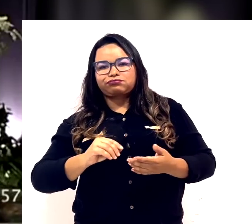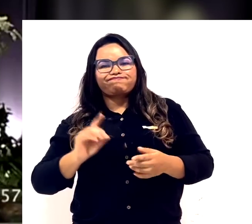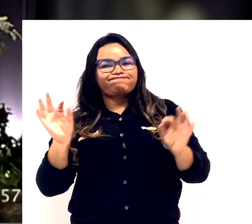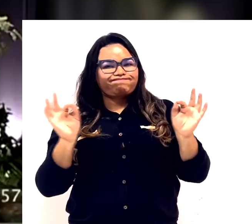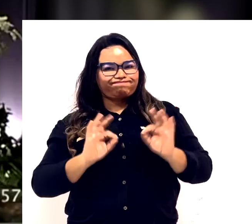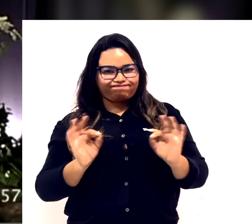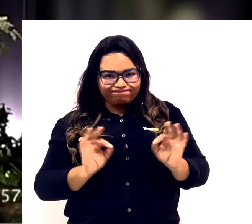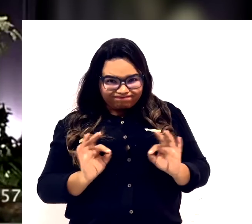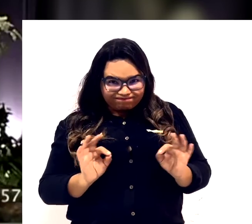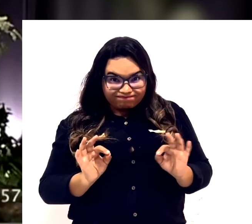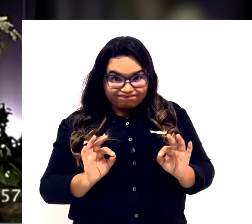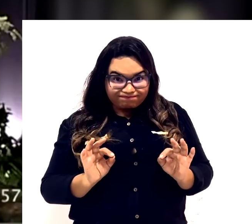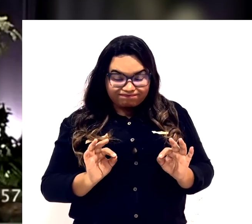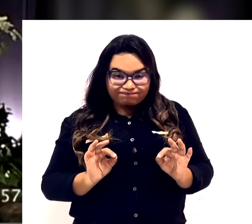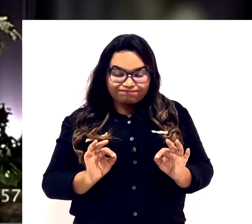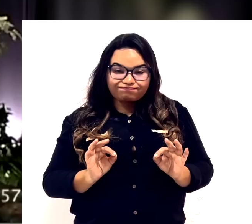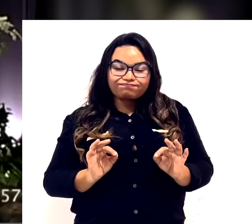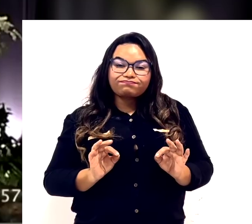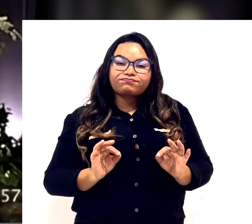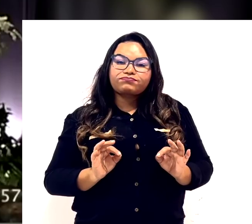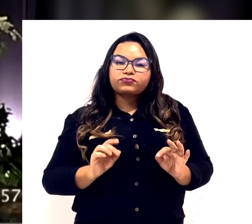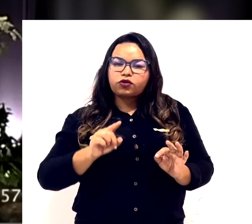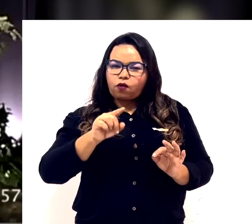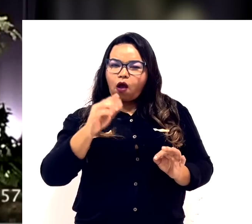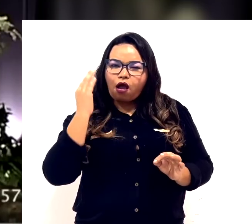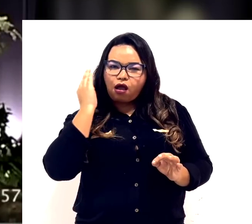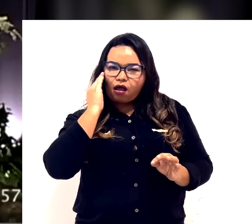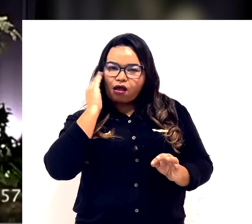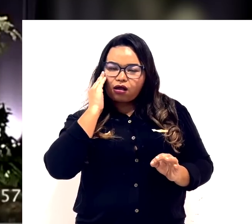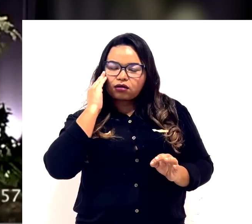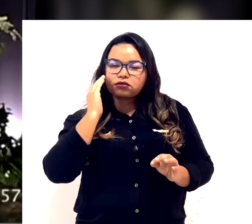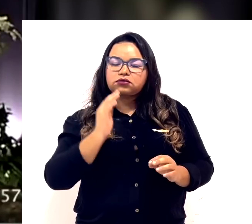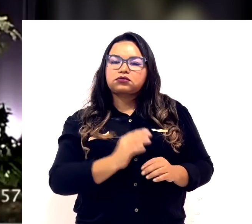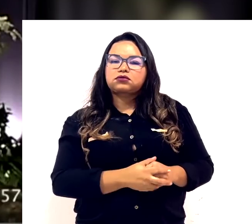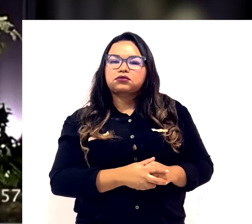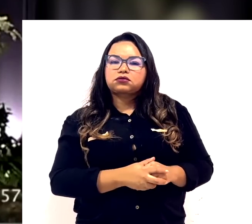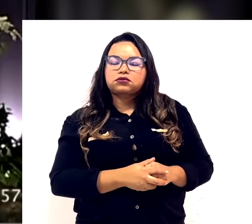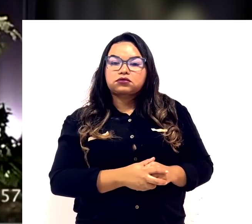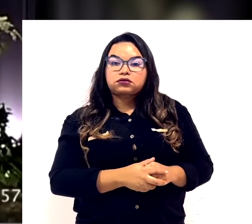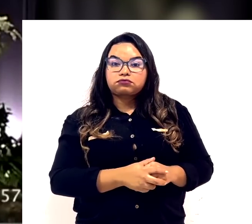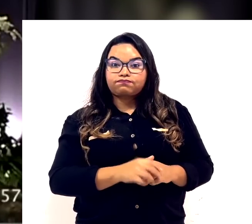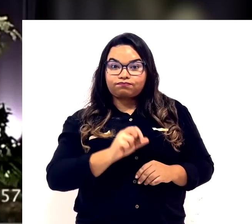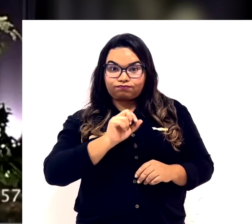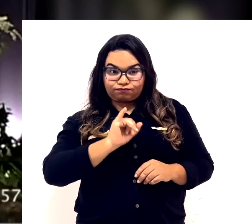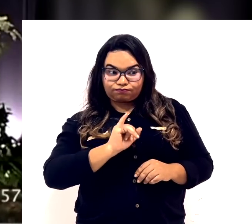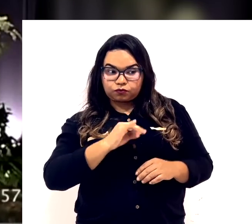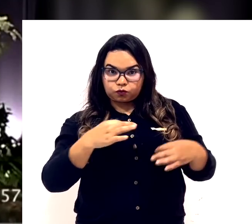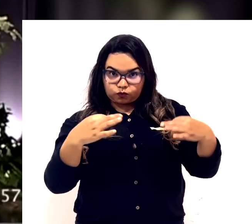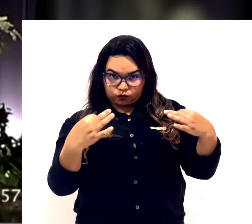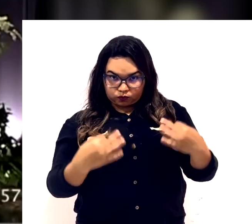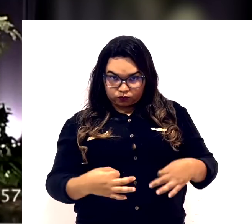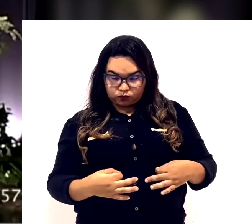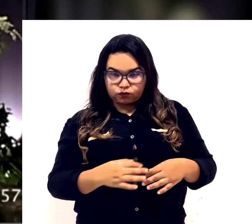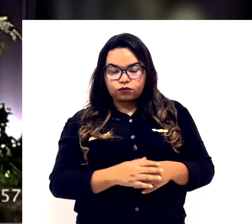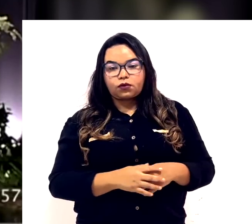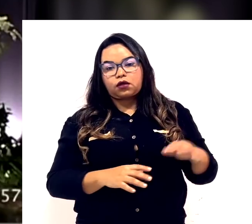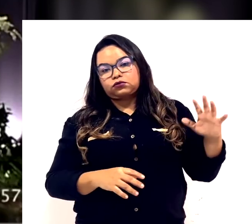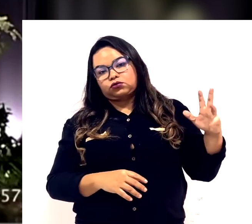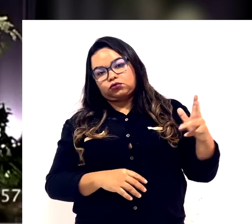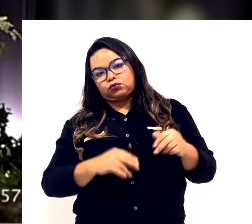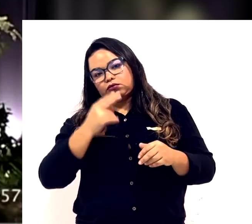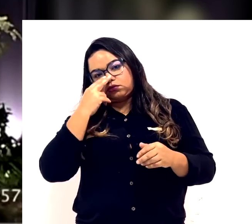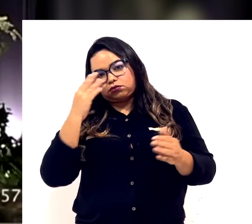Vocês estão de acordo comigo? Ok. Se isso está correto, então todo mundo cristão deve estar em um grande erro